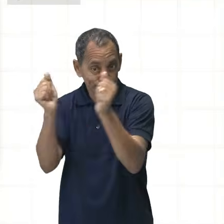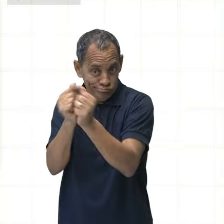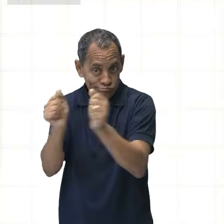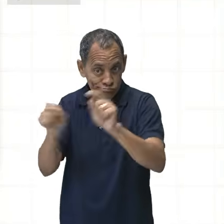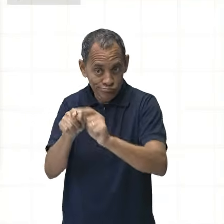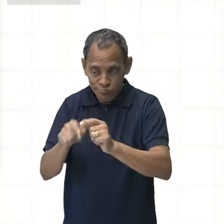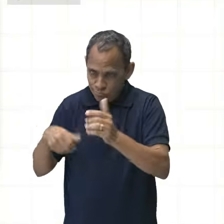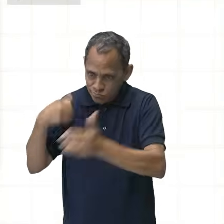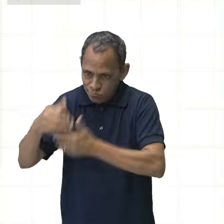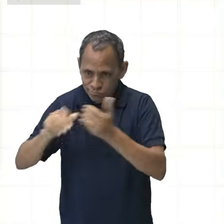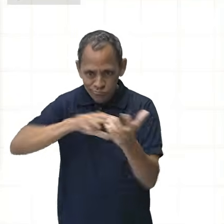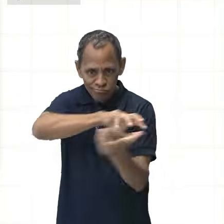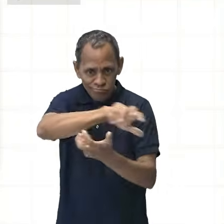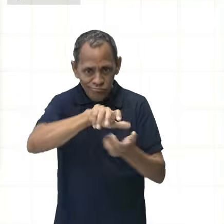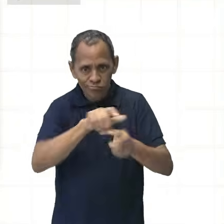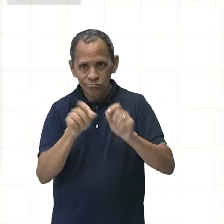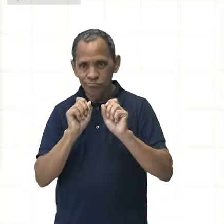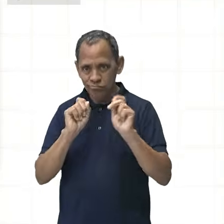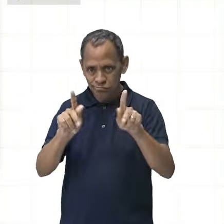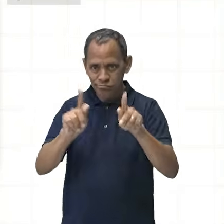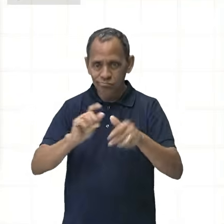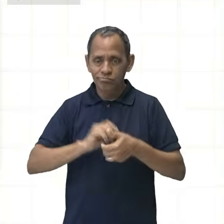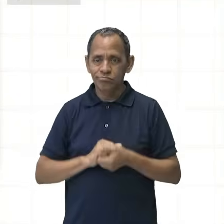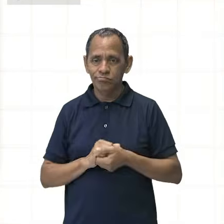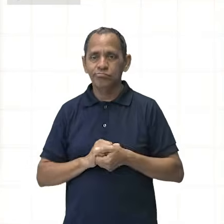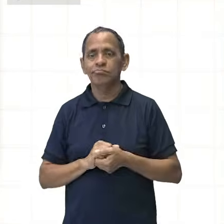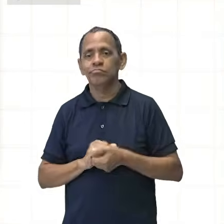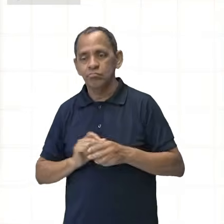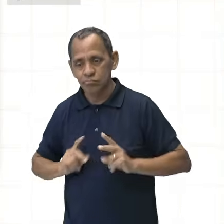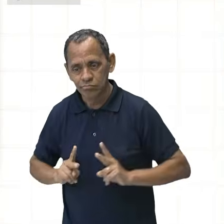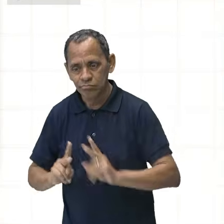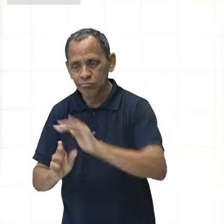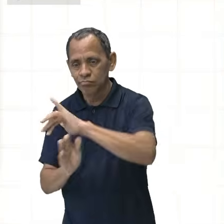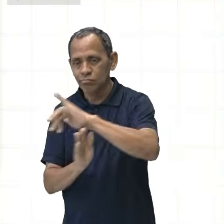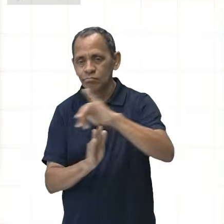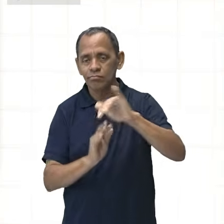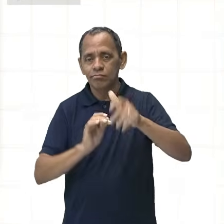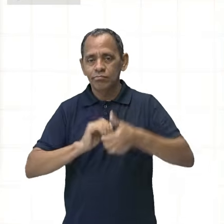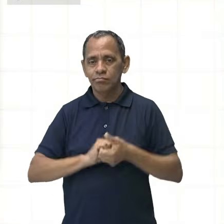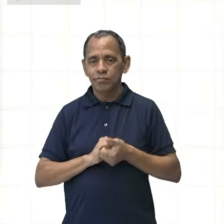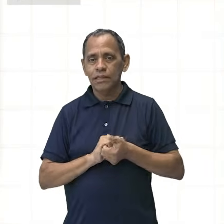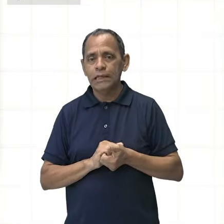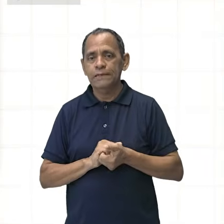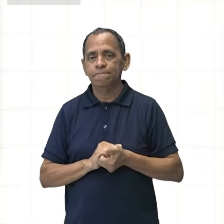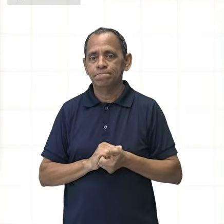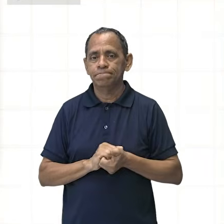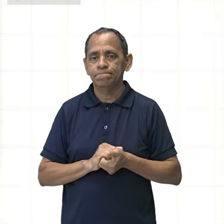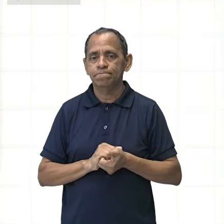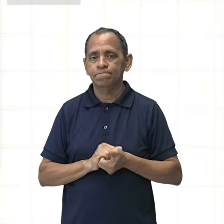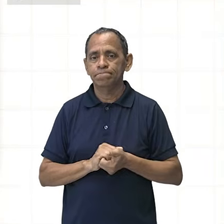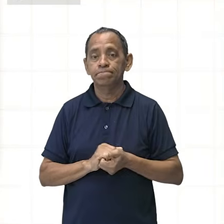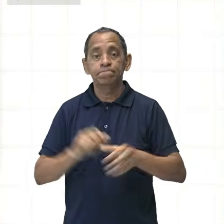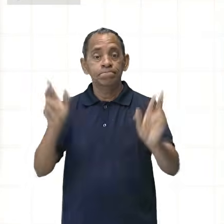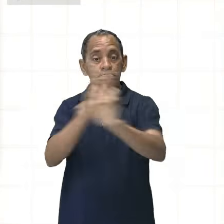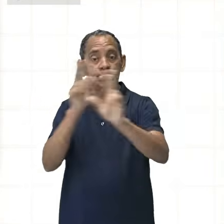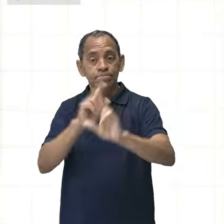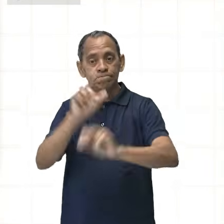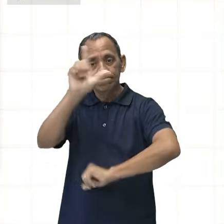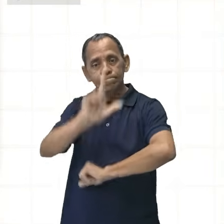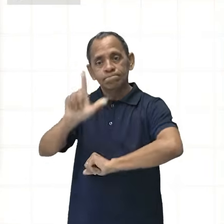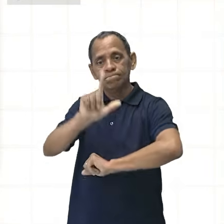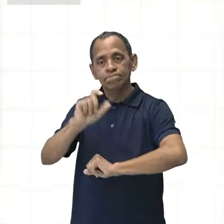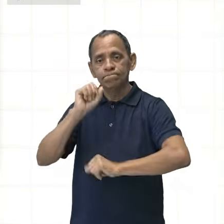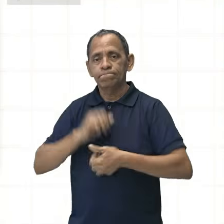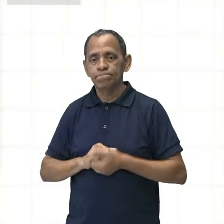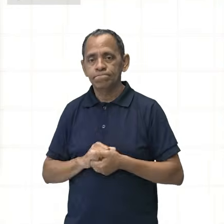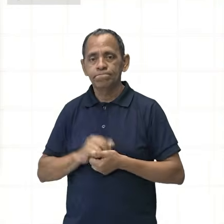essa pessoa tenha teoricamente, uma boa vida, ele diz para a pessoa aderir ao processo de